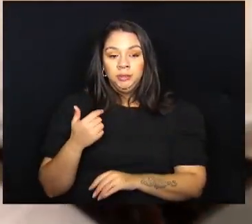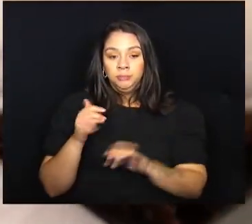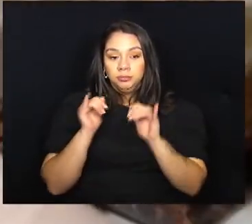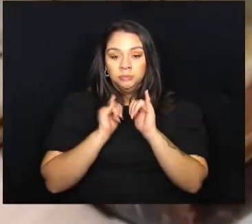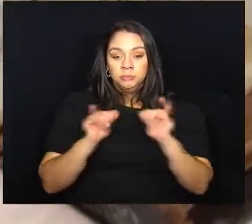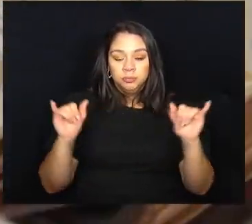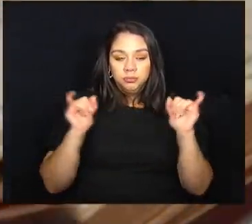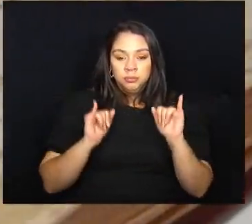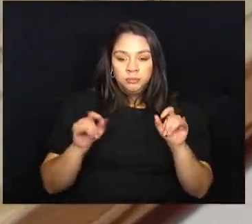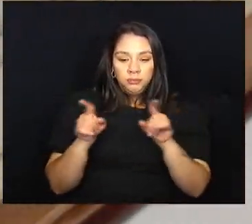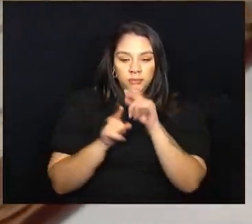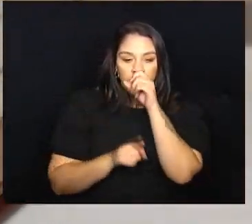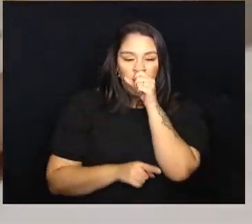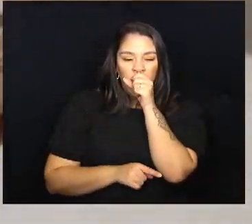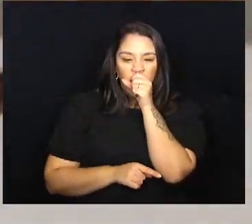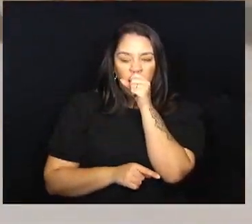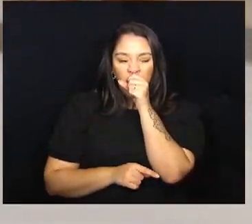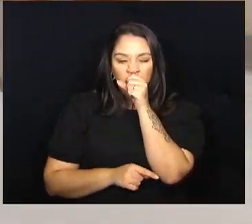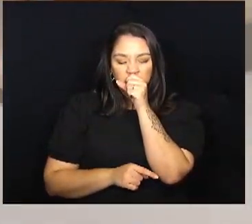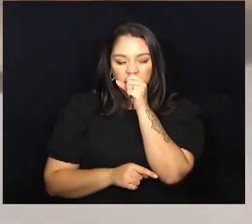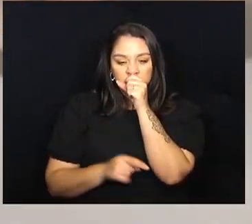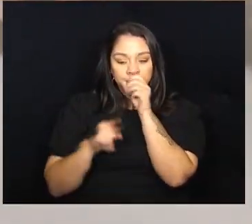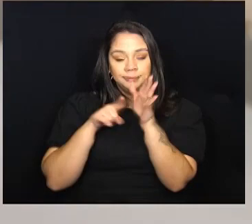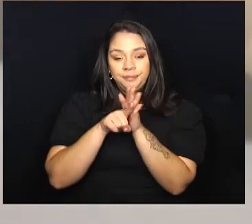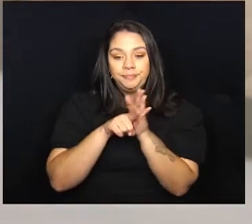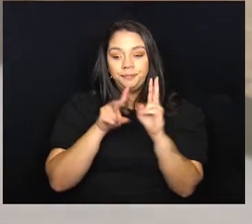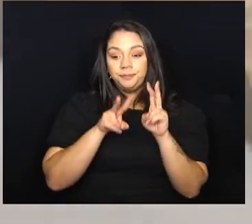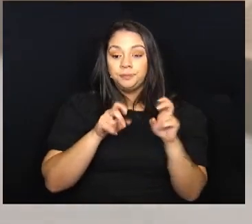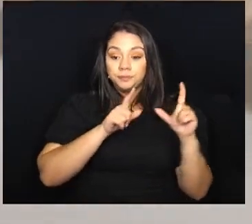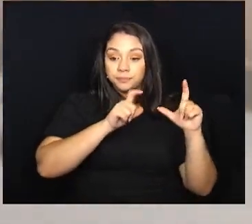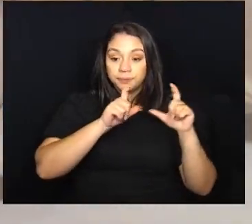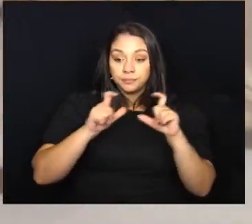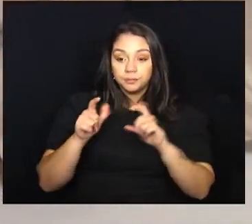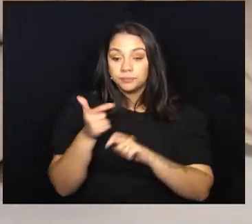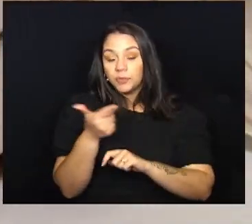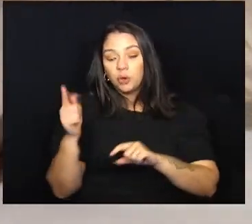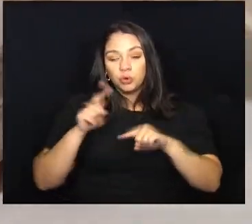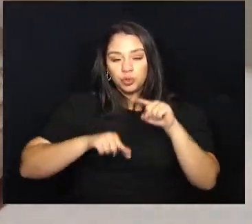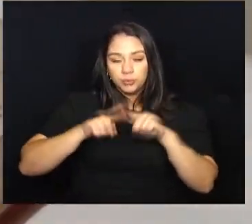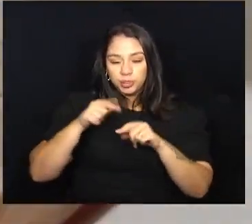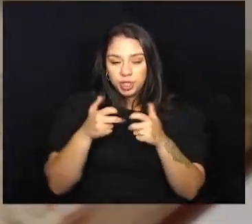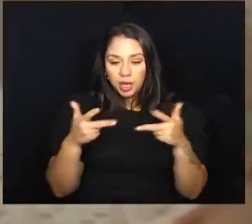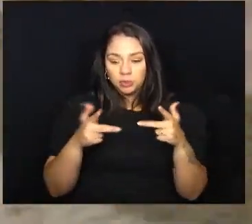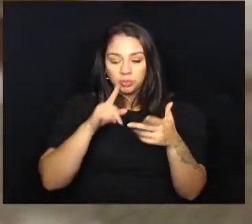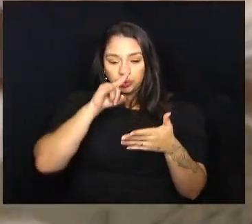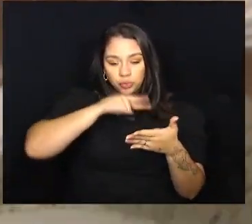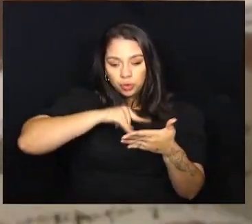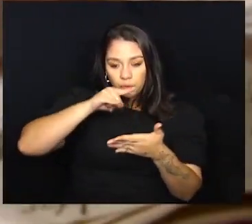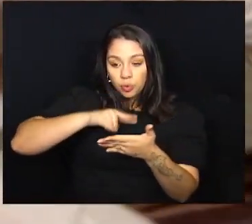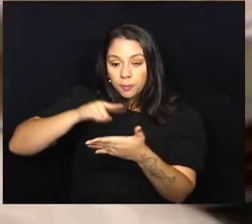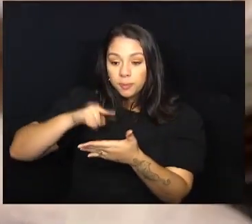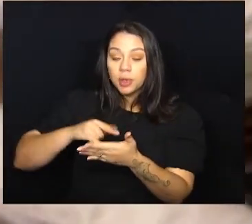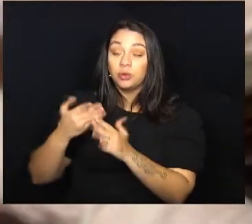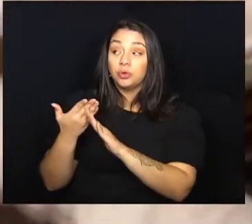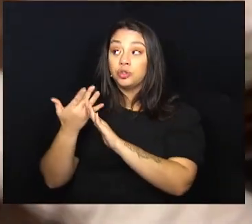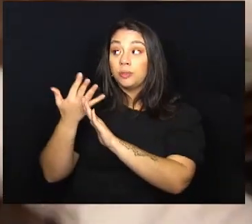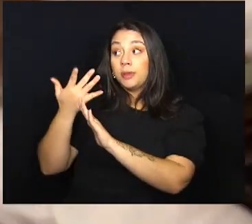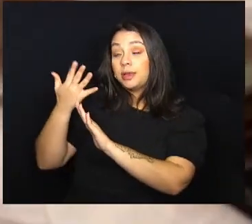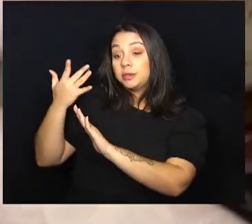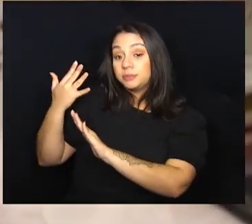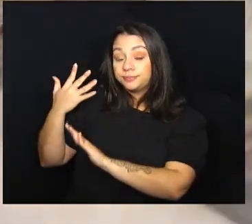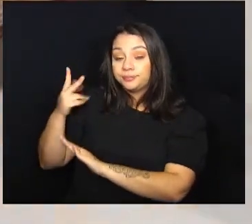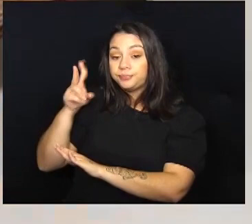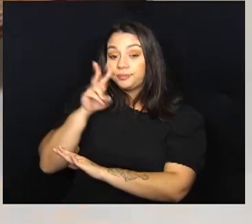e pesquisa sobre o acervo de fotos e outros objetos e documentos do passado histórico da cidade